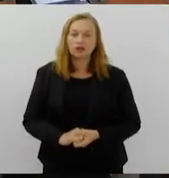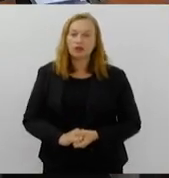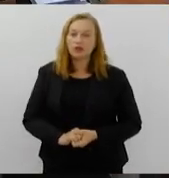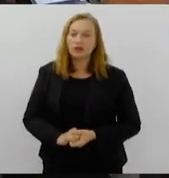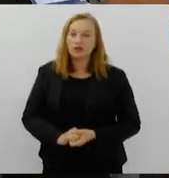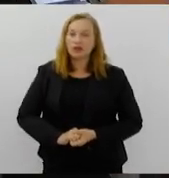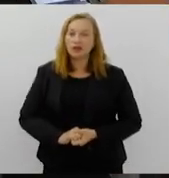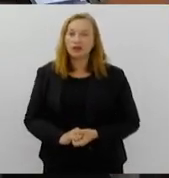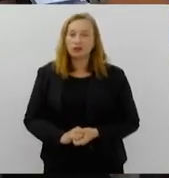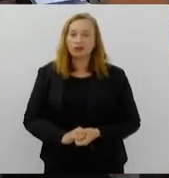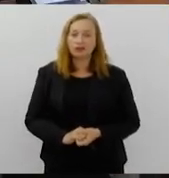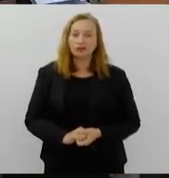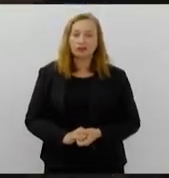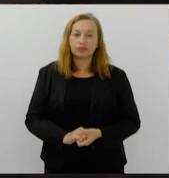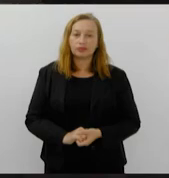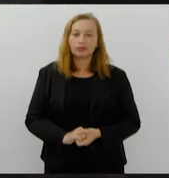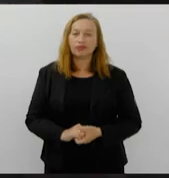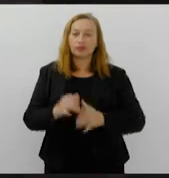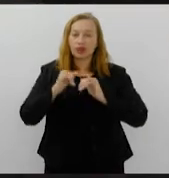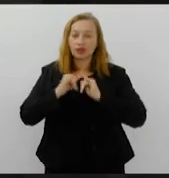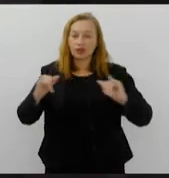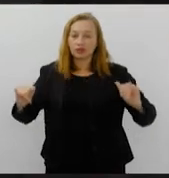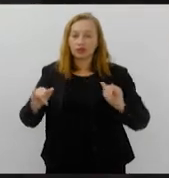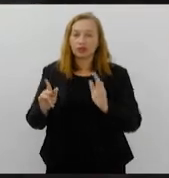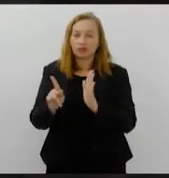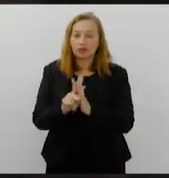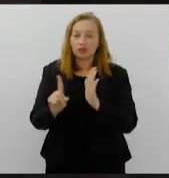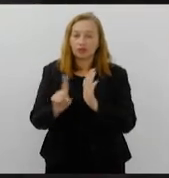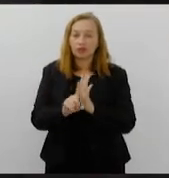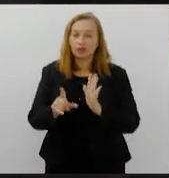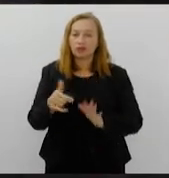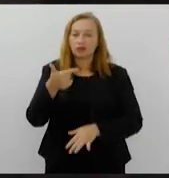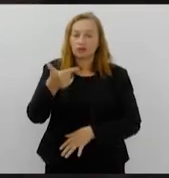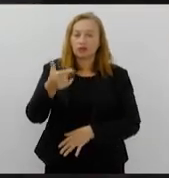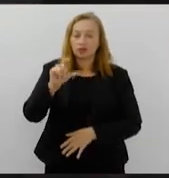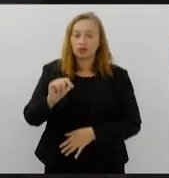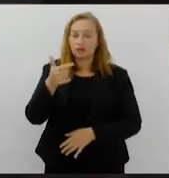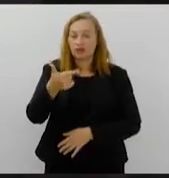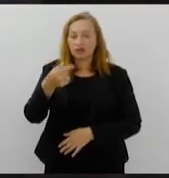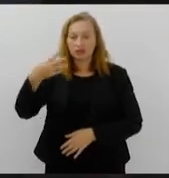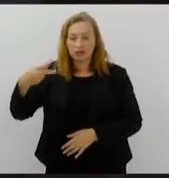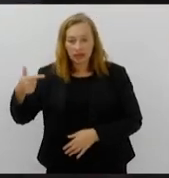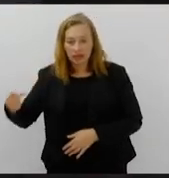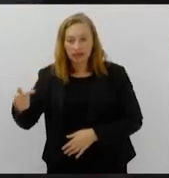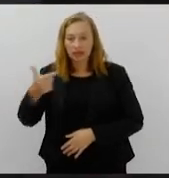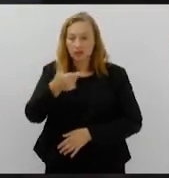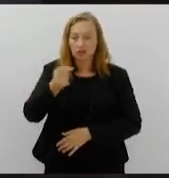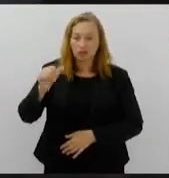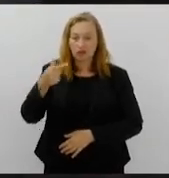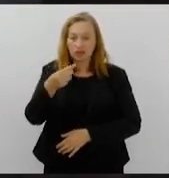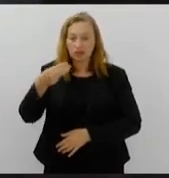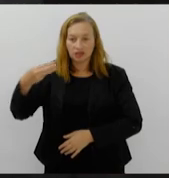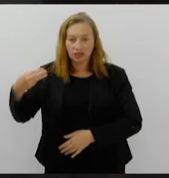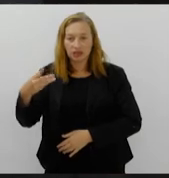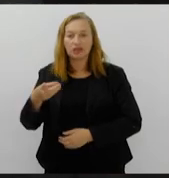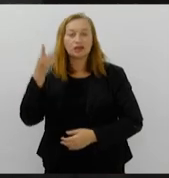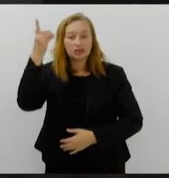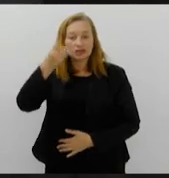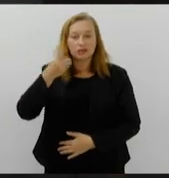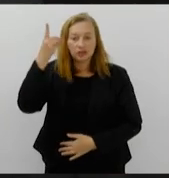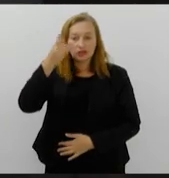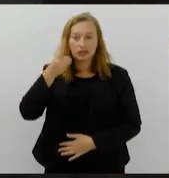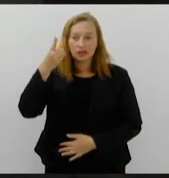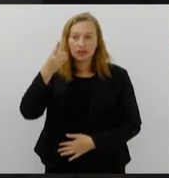Jordizinho, bem, meu. Anuncio, projeto de lei número 2027 de 2023, de autoria dos